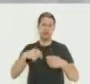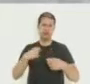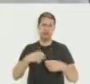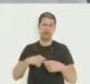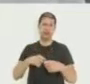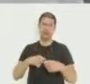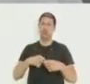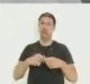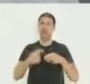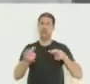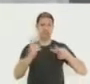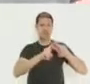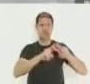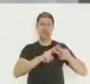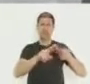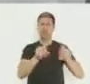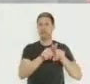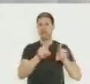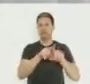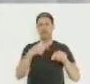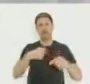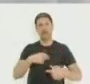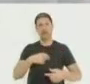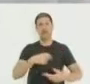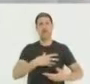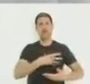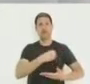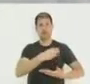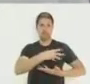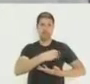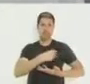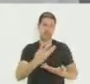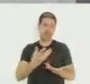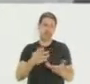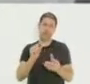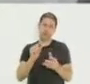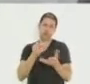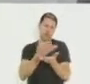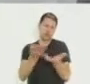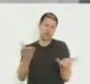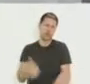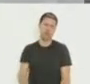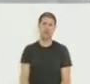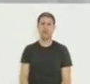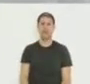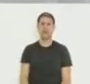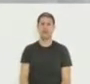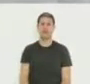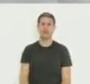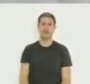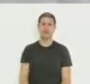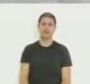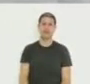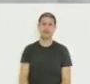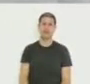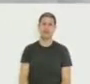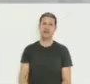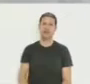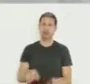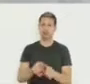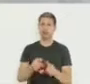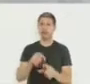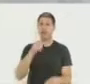liberdade então é um pouco disso tudo né e para as mães que produzem Leite